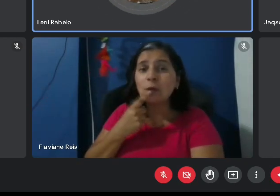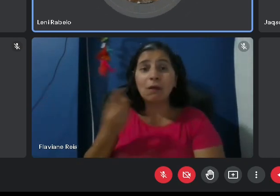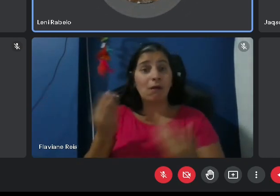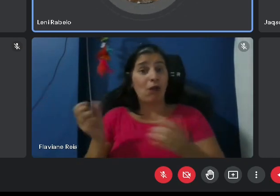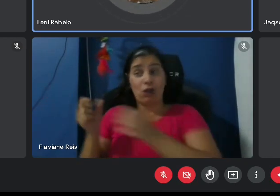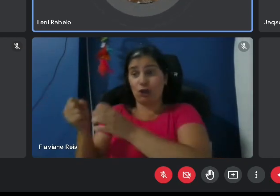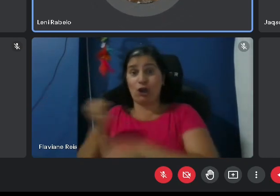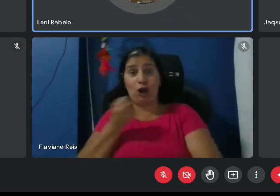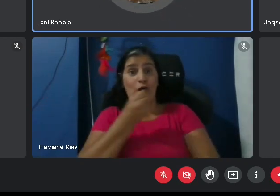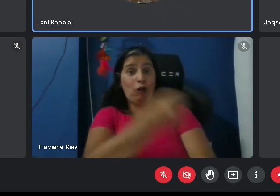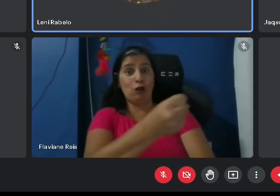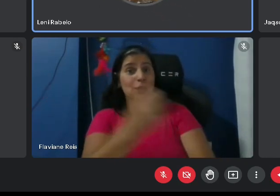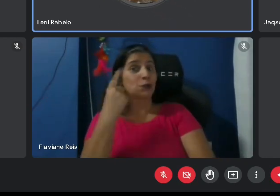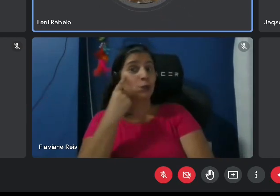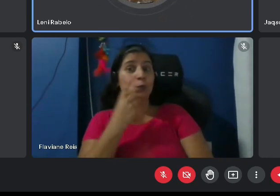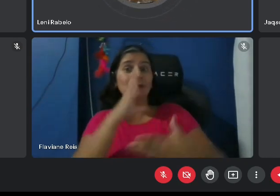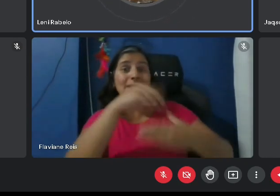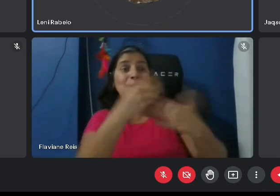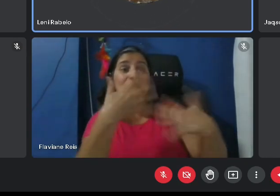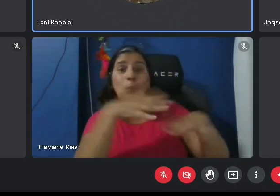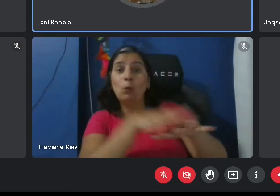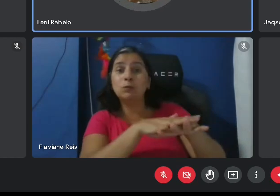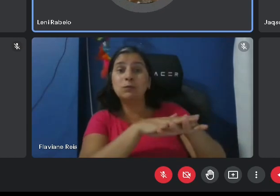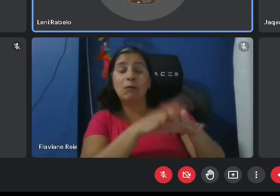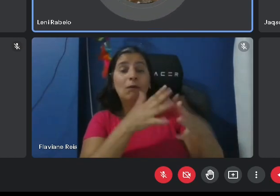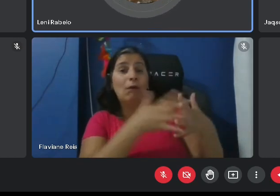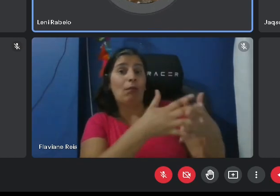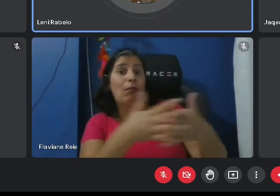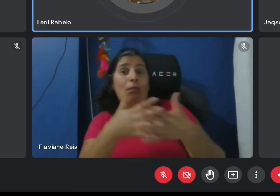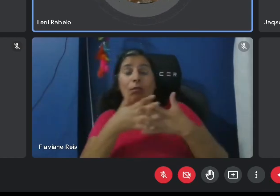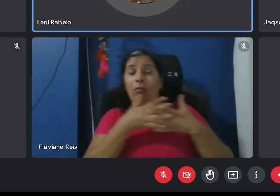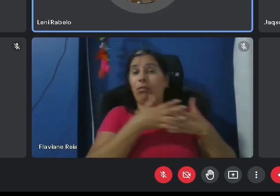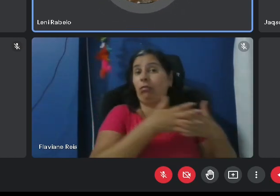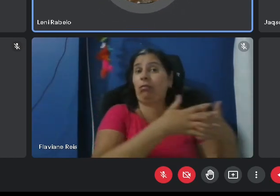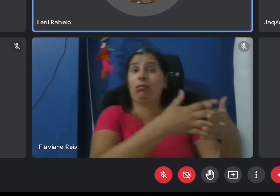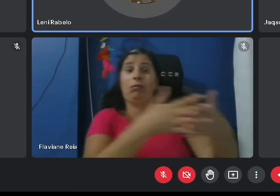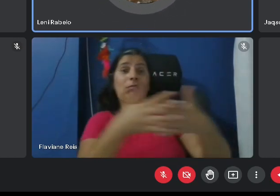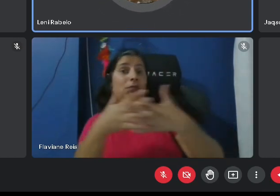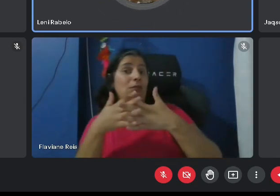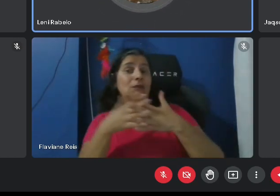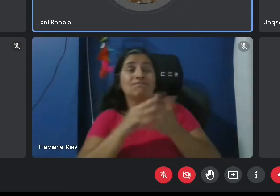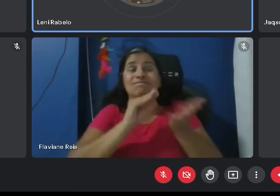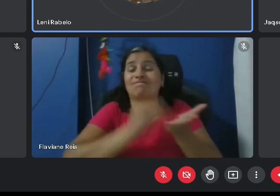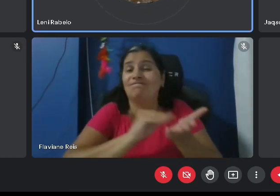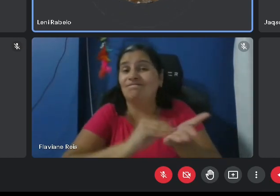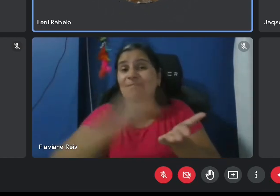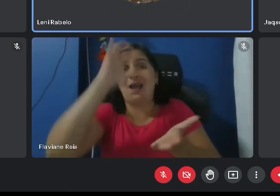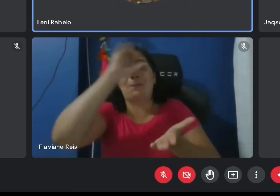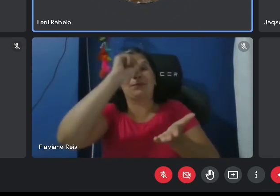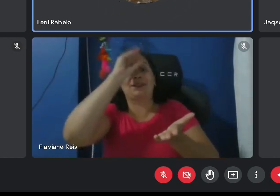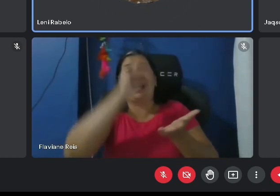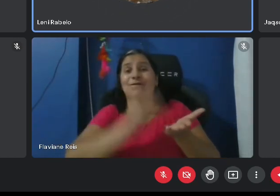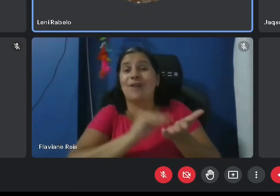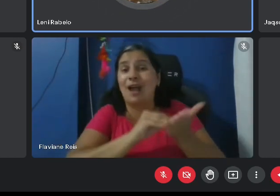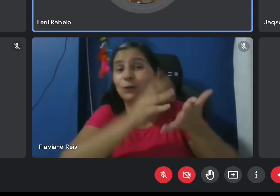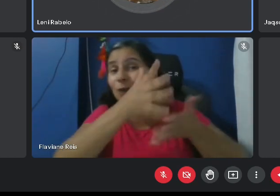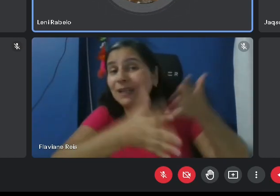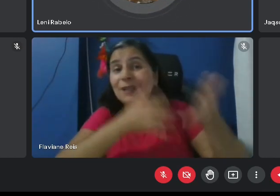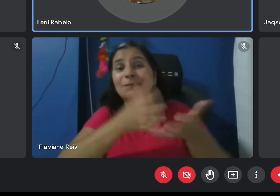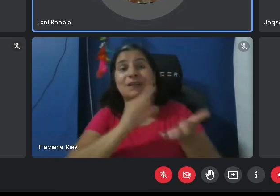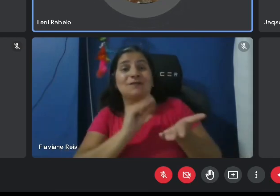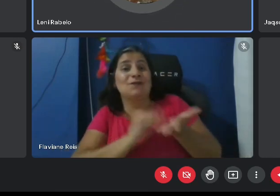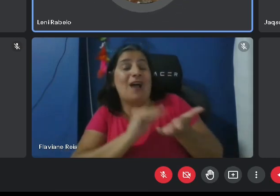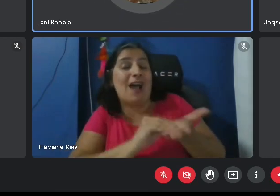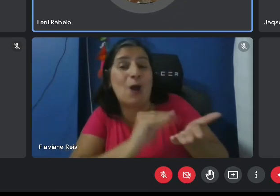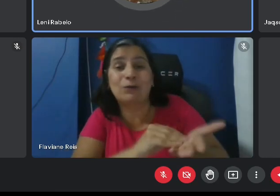isso aí é próprio do surdo. Aí não há necessidade, isso não é inclusão. Por isso que